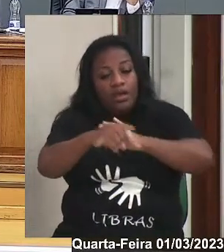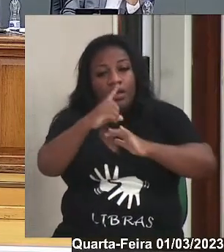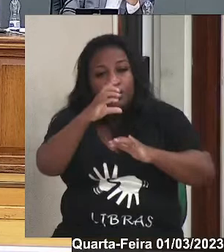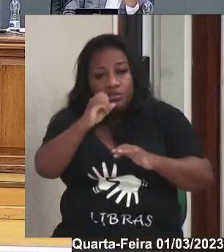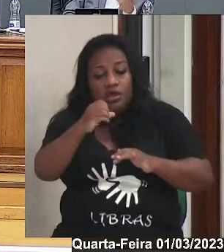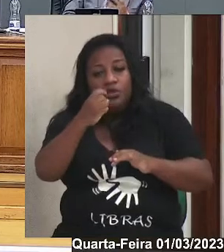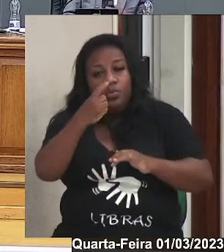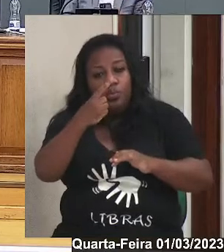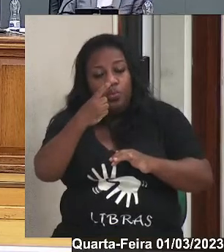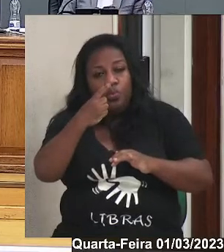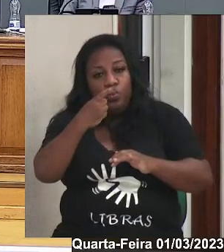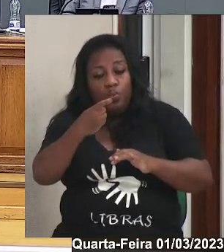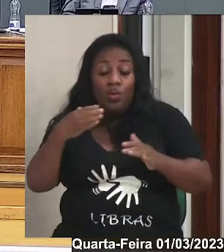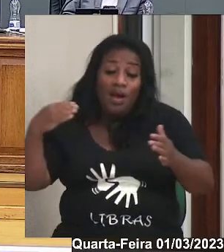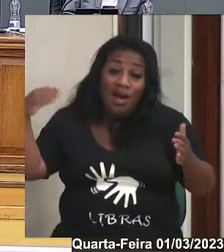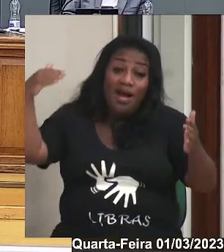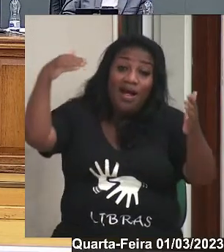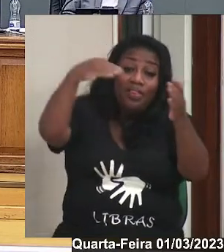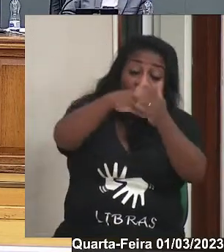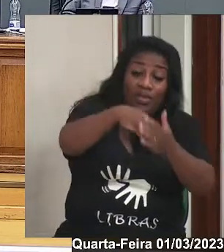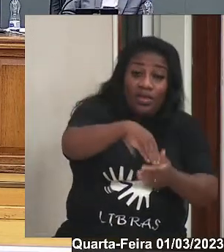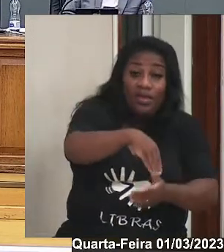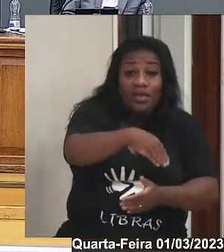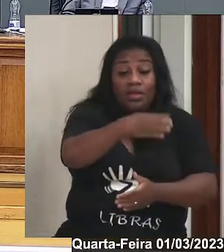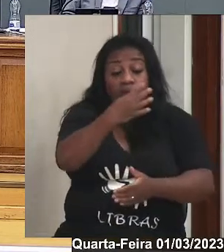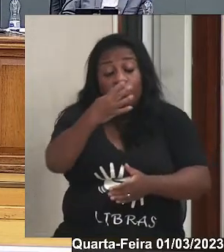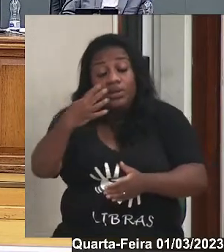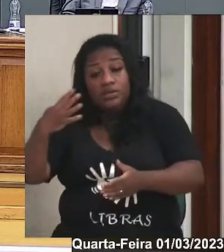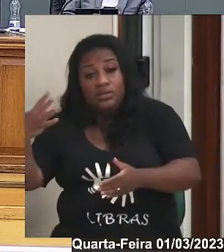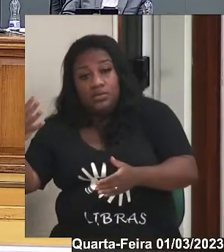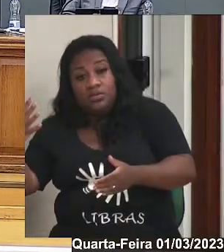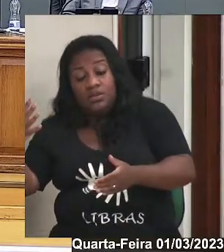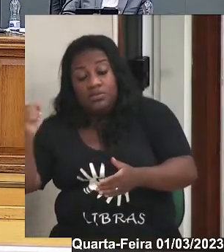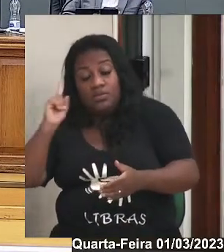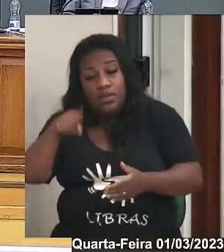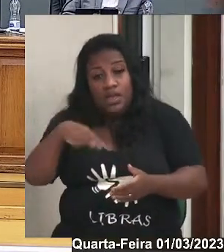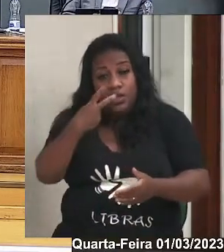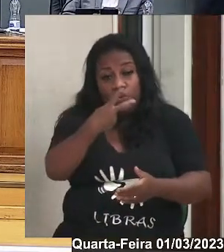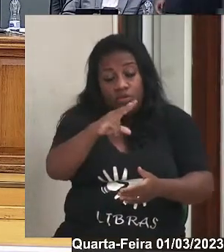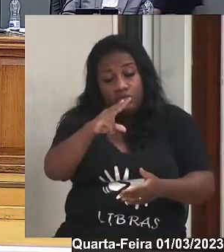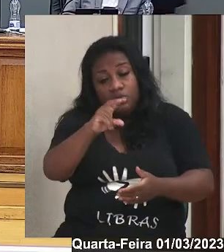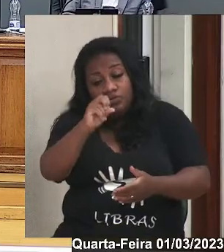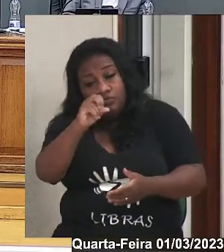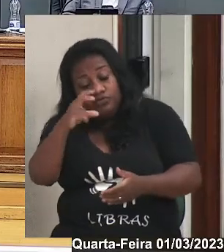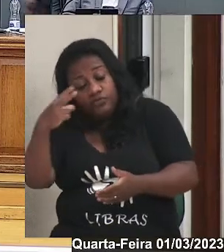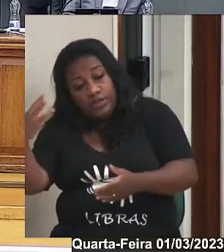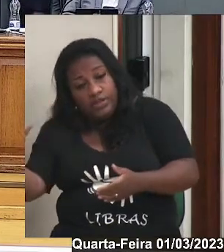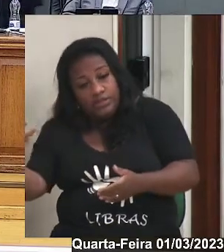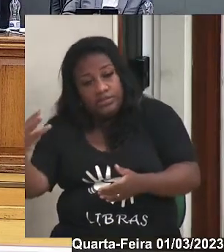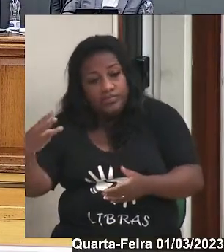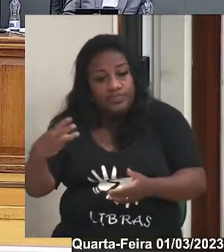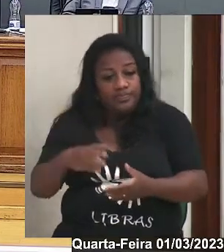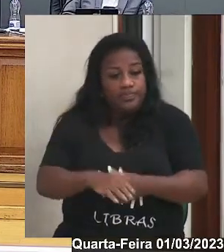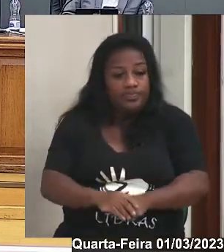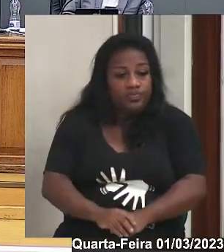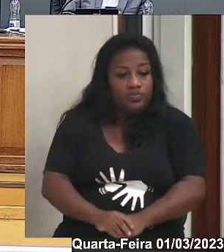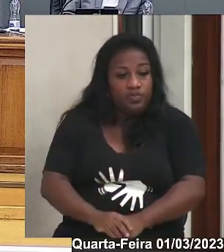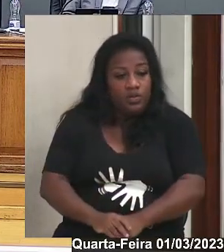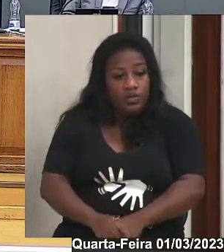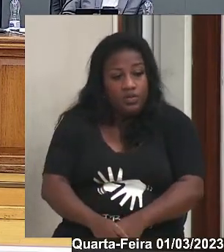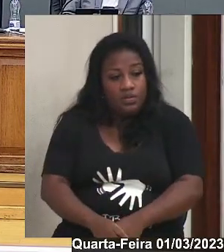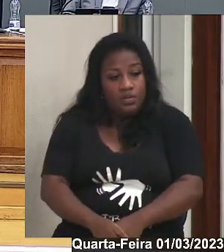01, 02, 04, 07, 08, 17, 19, 31 e 44/2023, de autoria do vereador Sander Castro.